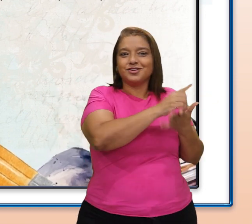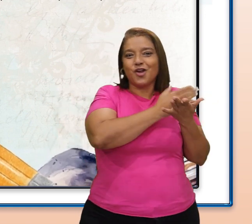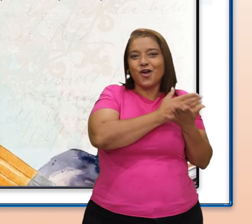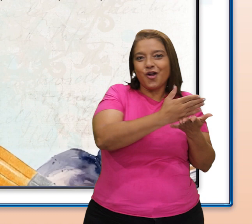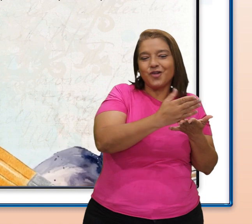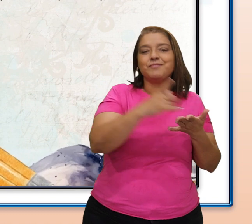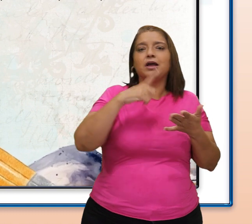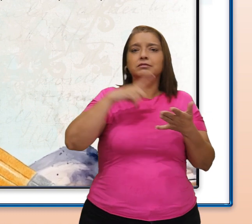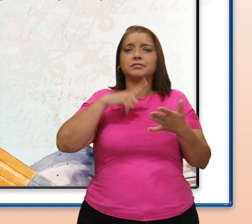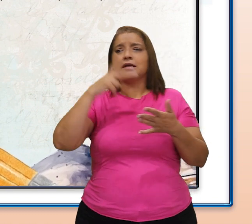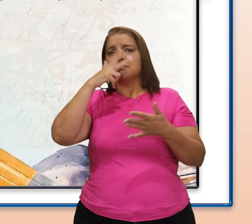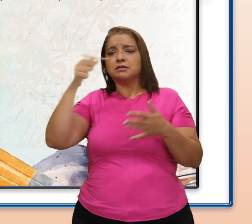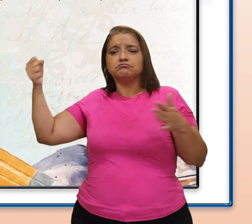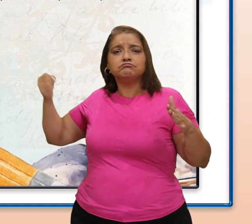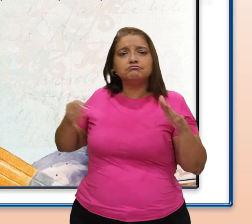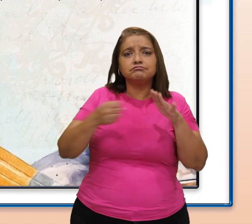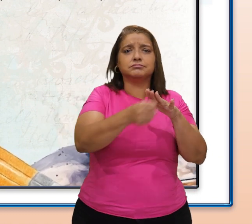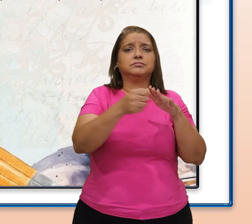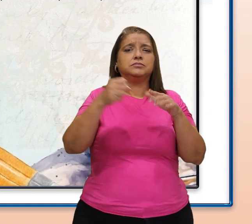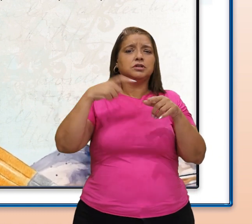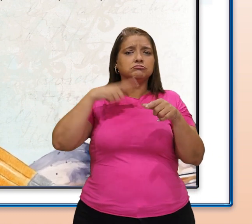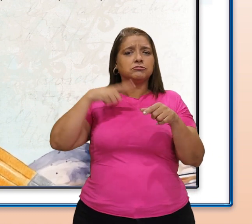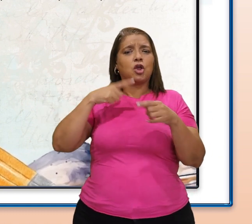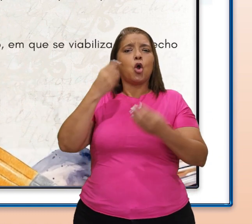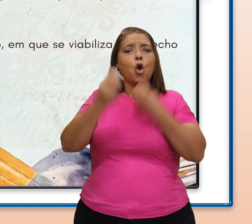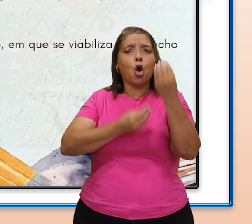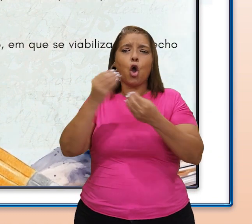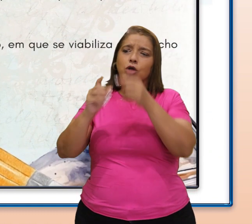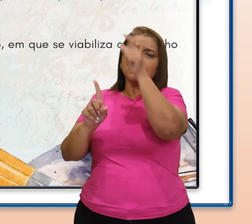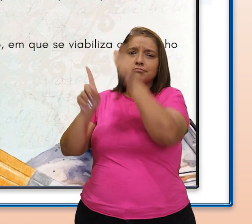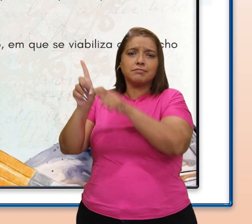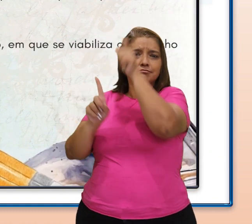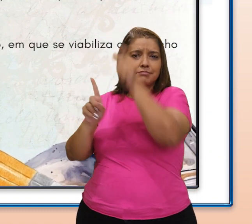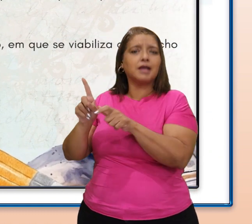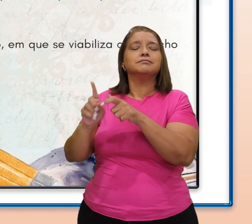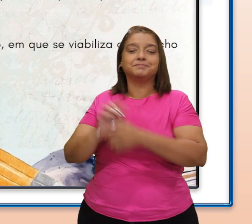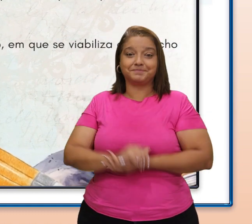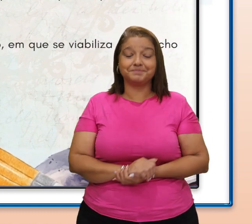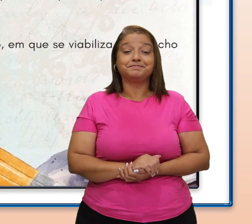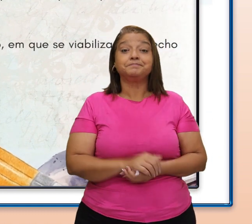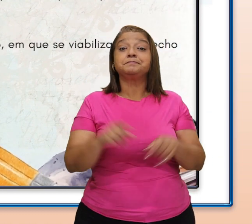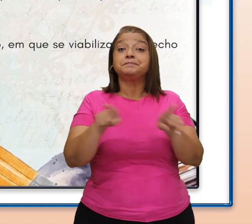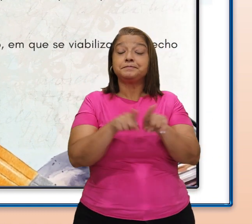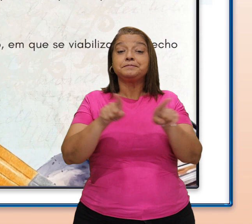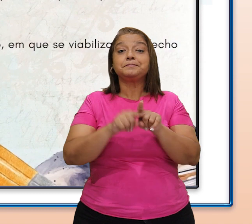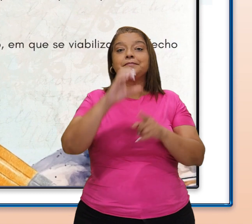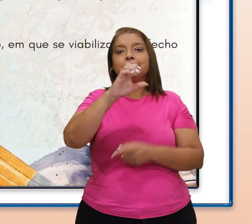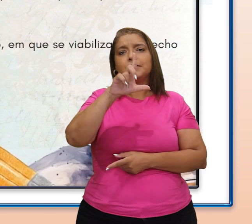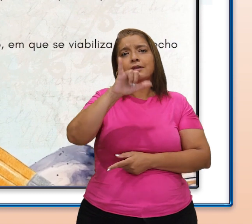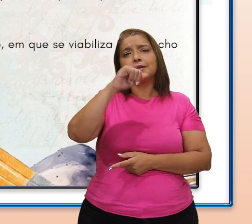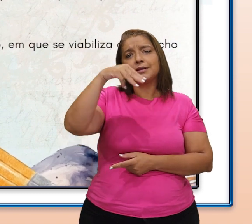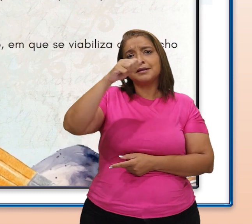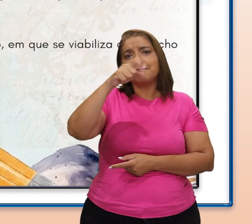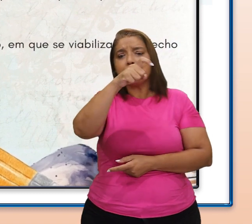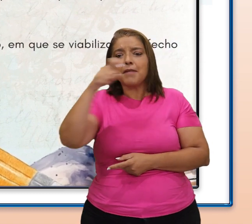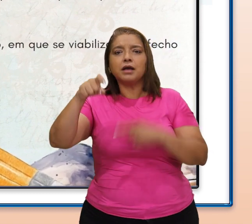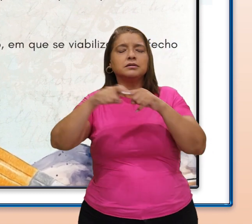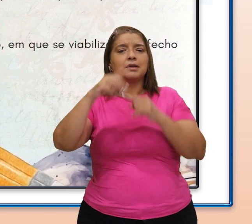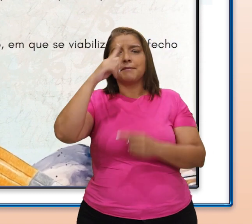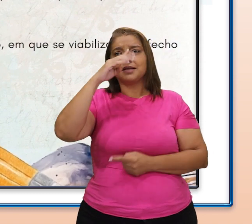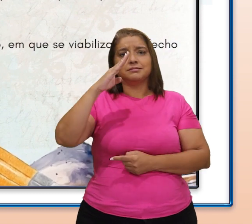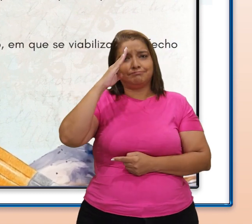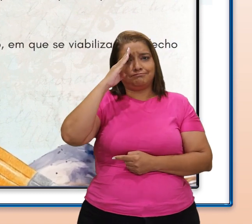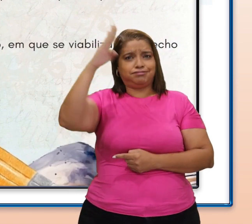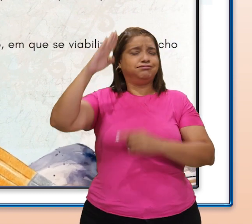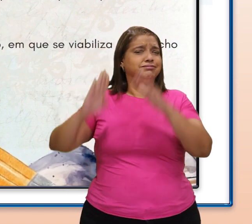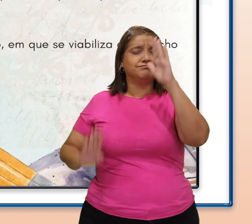a intervenção opositora dos antagonistas. Também temos o clímax, que é a parte em que a